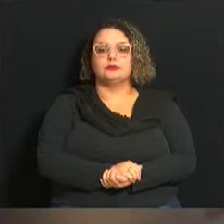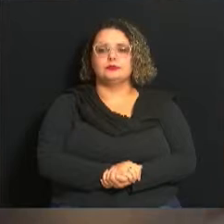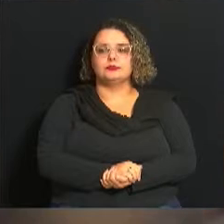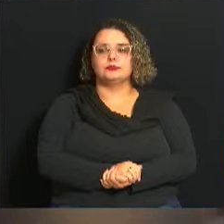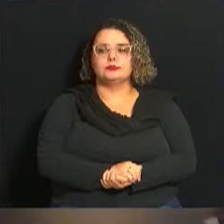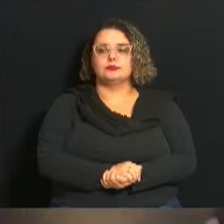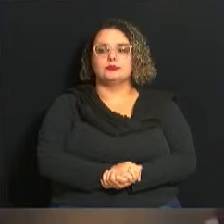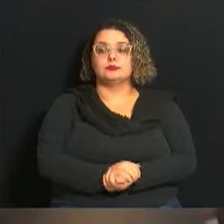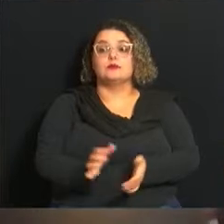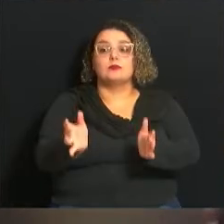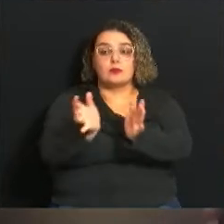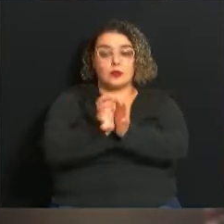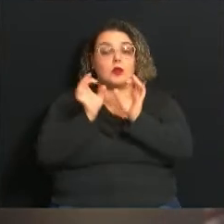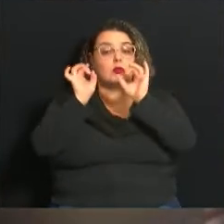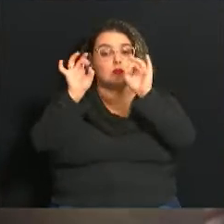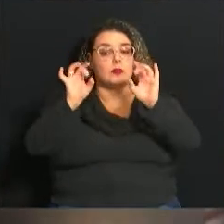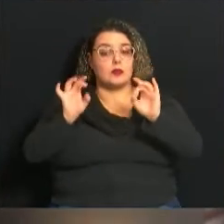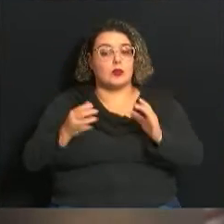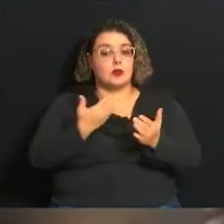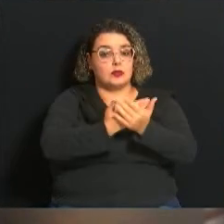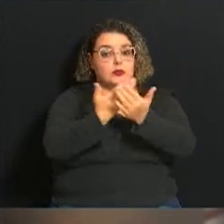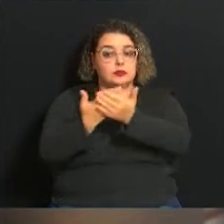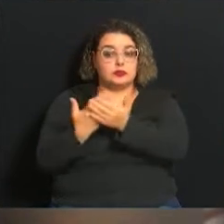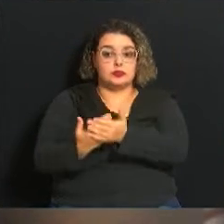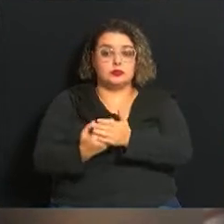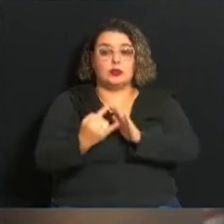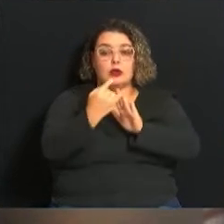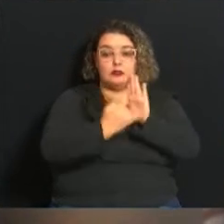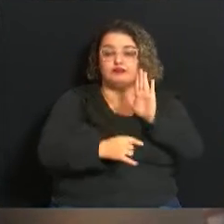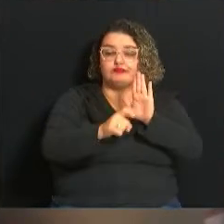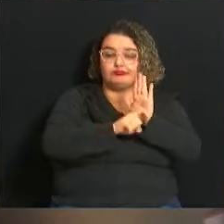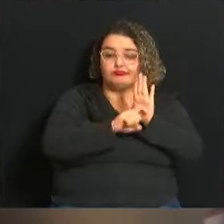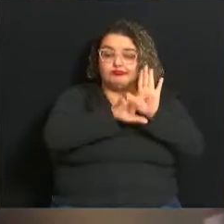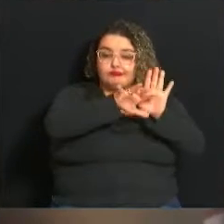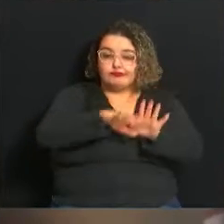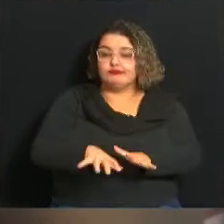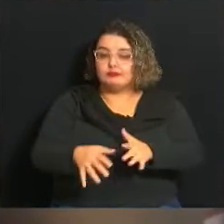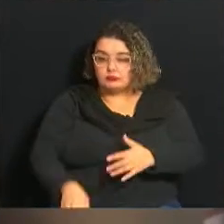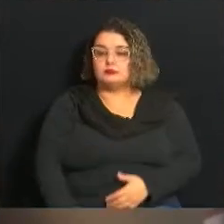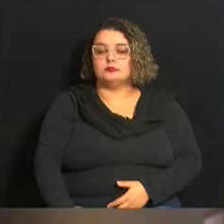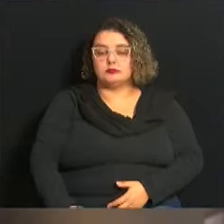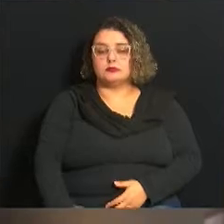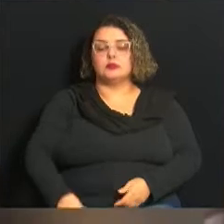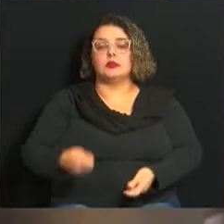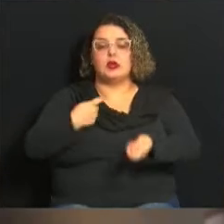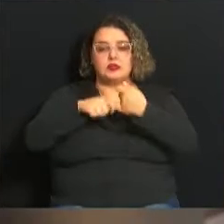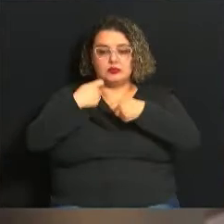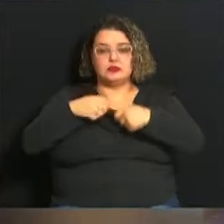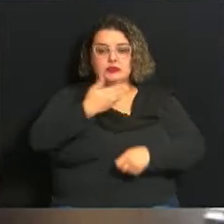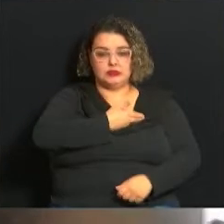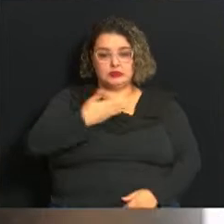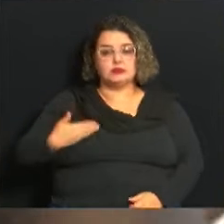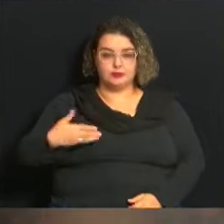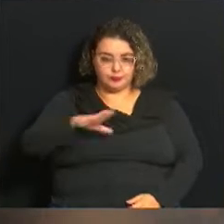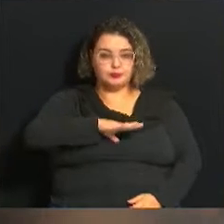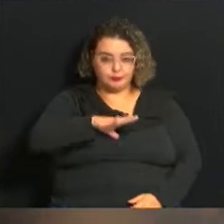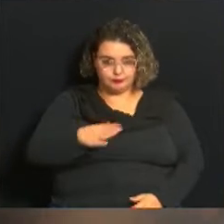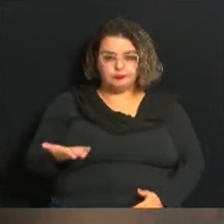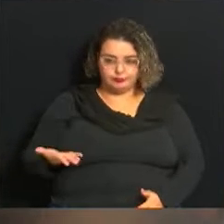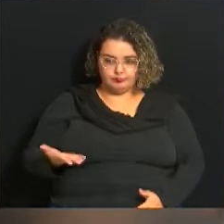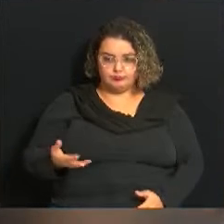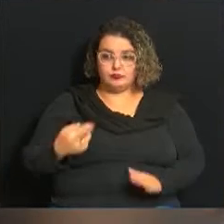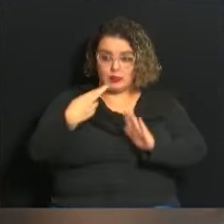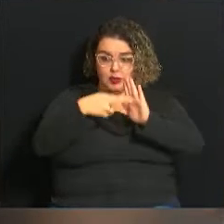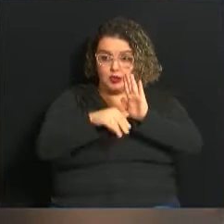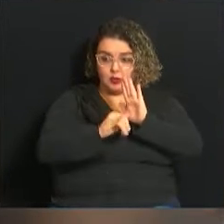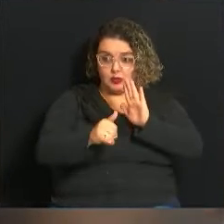A Comissão Especial de Estudos sobre a Desburocratização na Administração Municipal fez a entrega do relatório final.